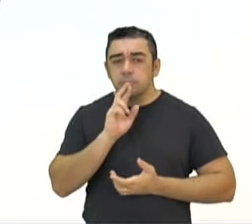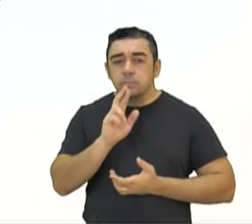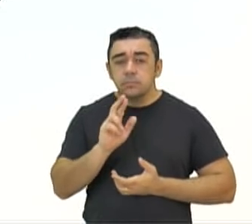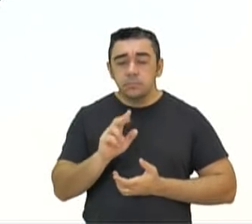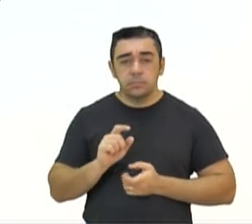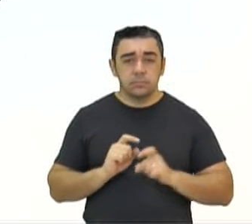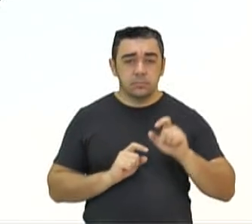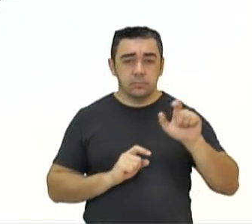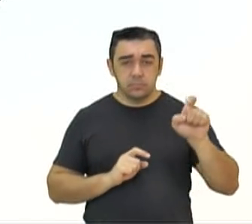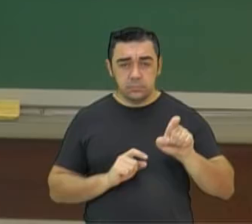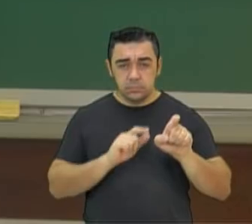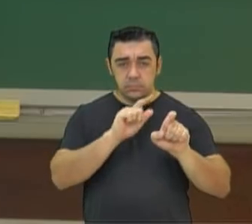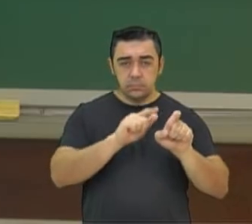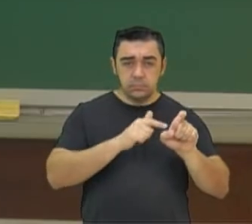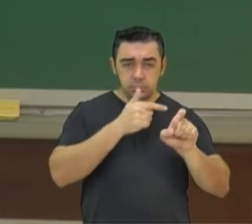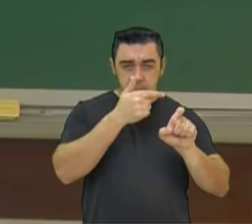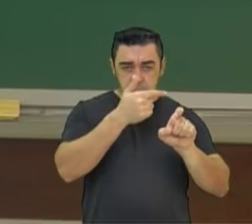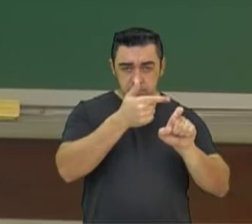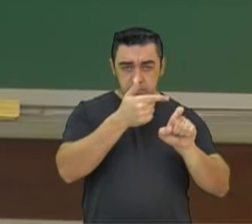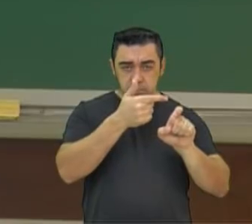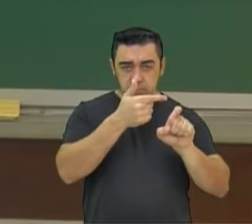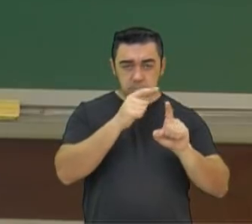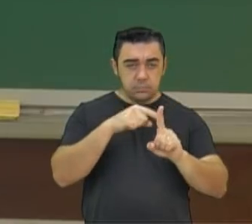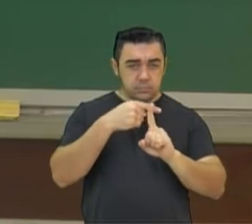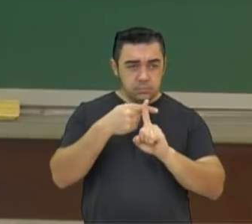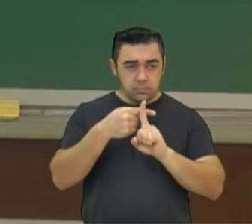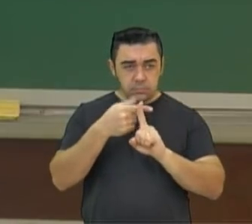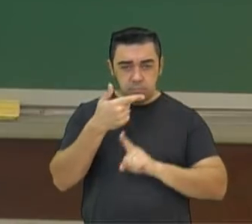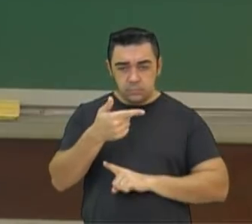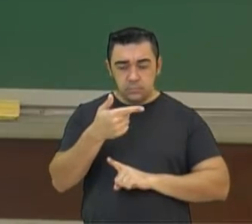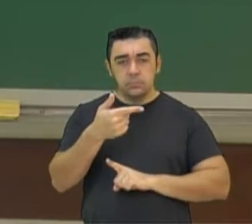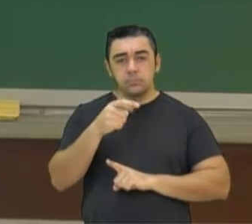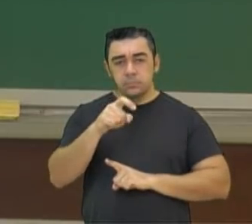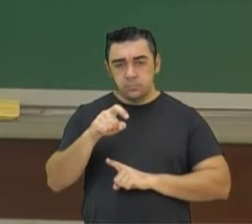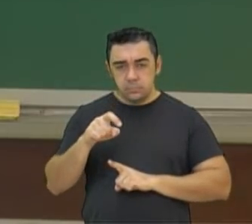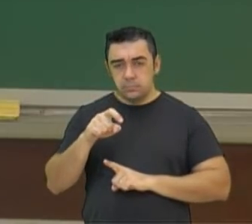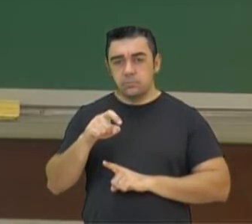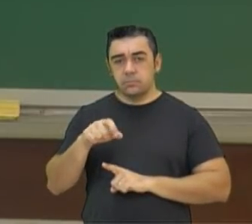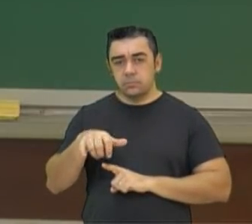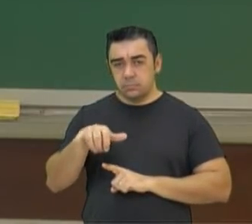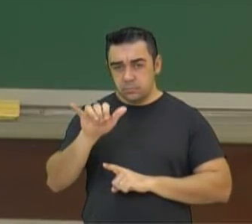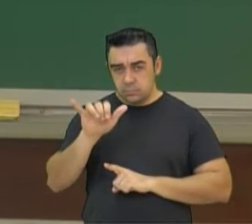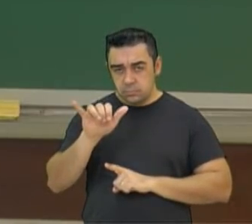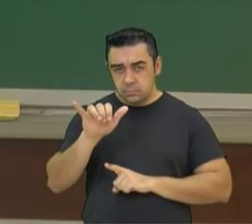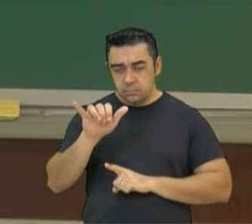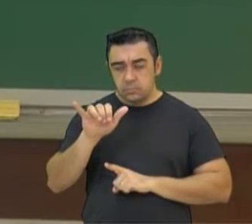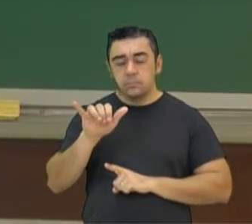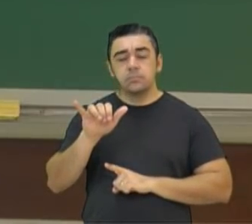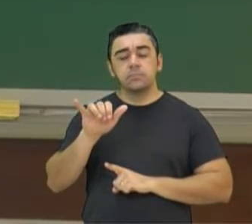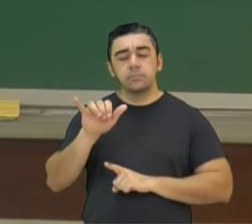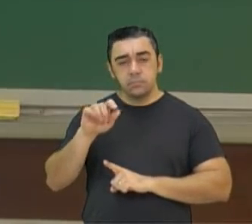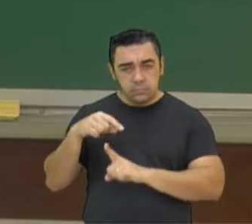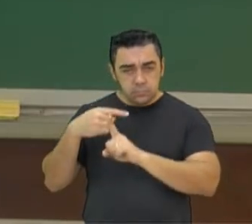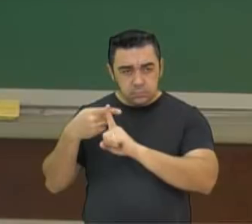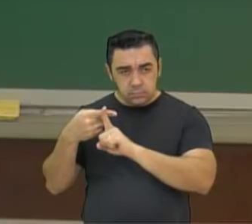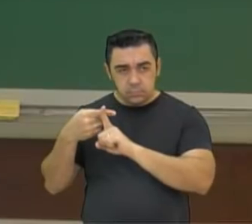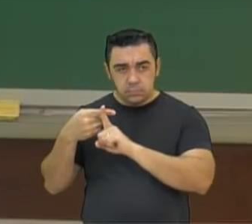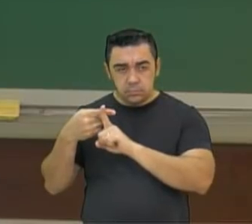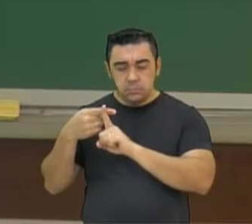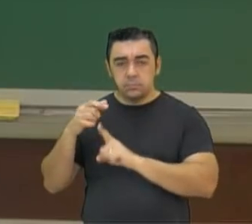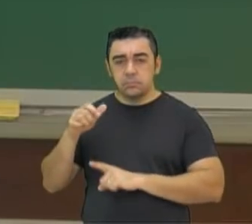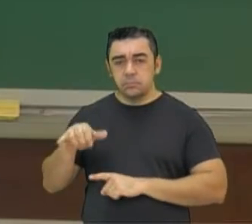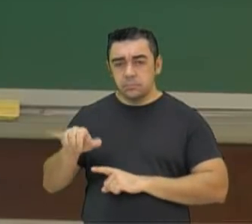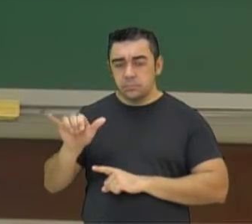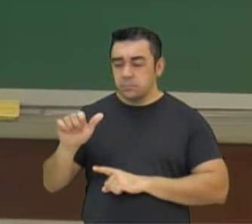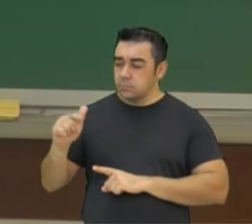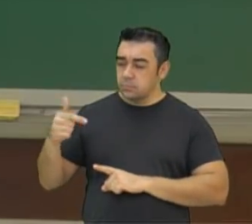em o quadrado do primeiro mais duas vezes o primeiro vezes o segundo mais o